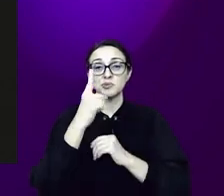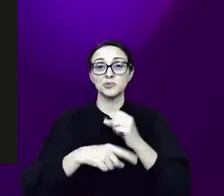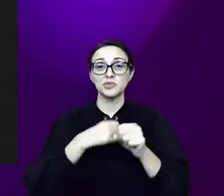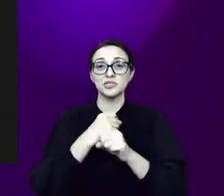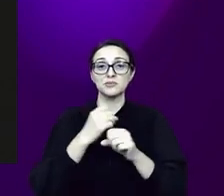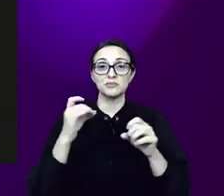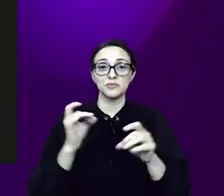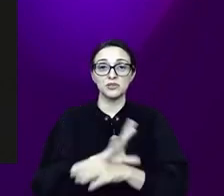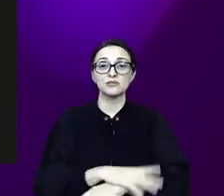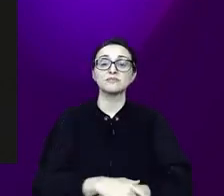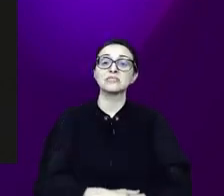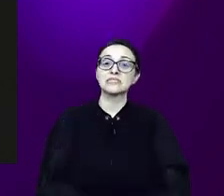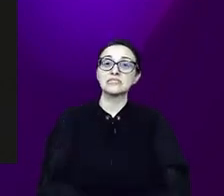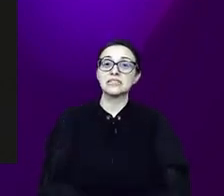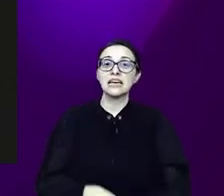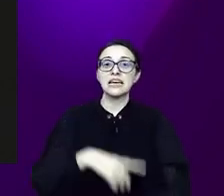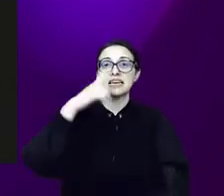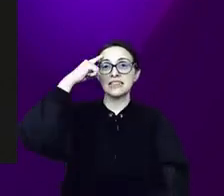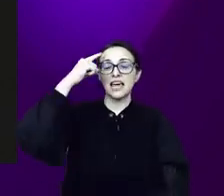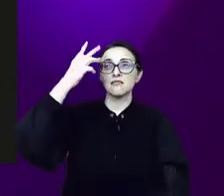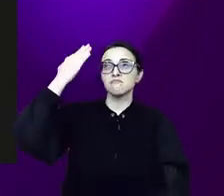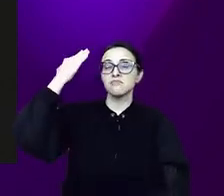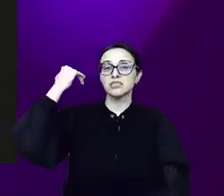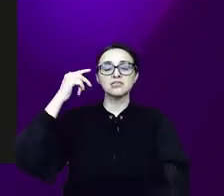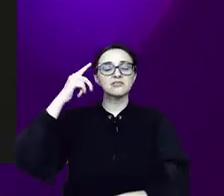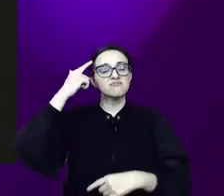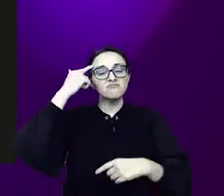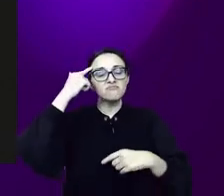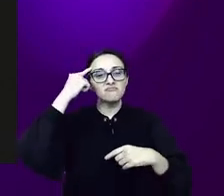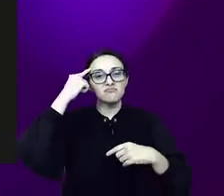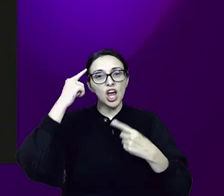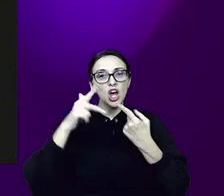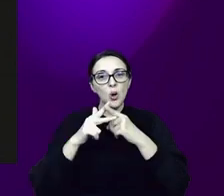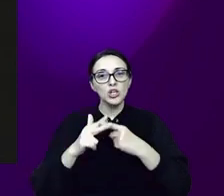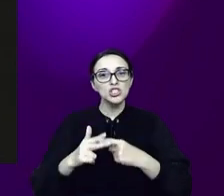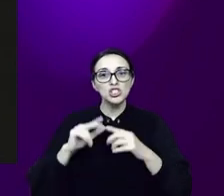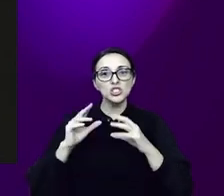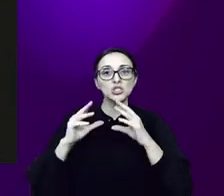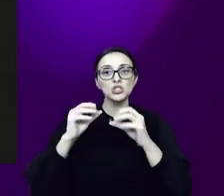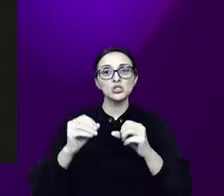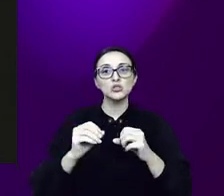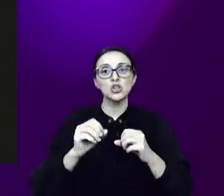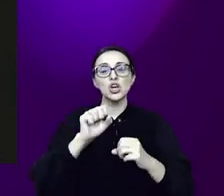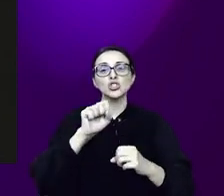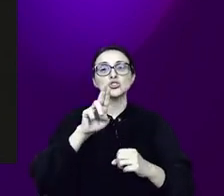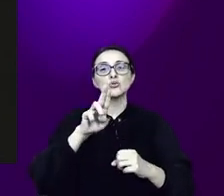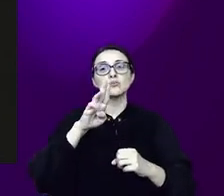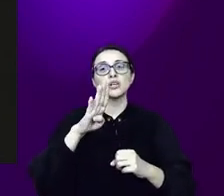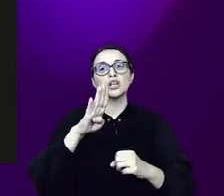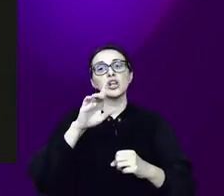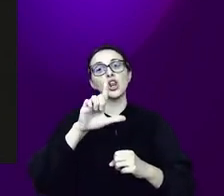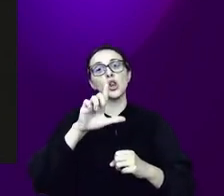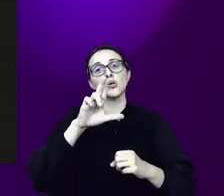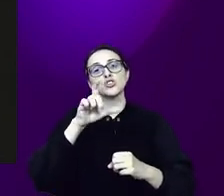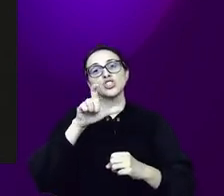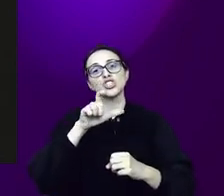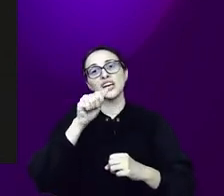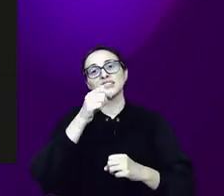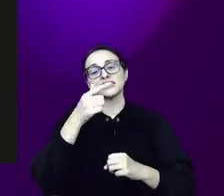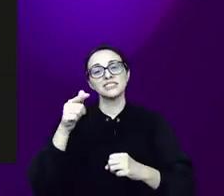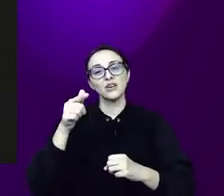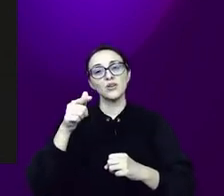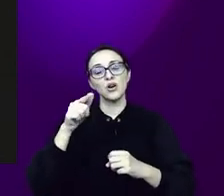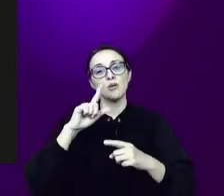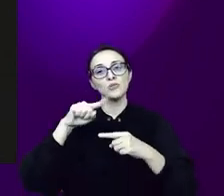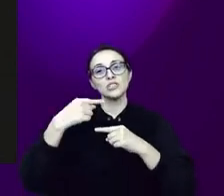Isso desmistificou uma ideia que eu tinha na minha cabeça, que você nunca corrigiria uma subluxação posterior, que essa prótese ficaria estável.